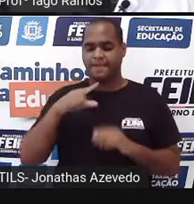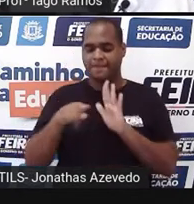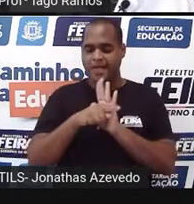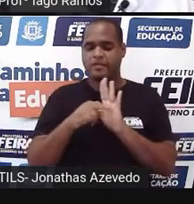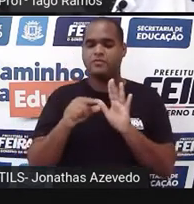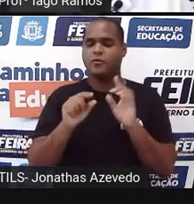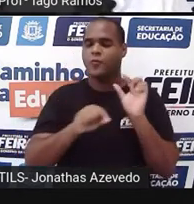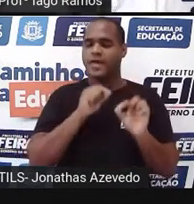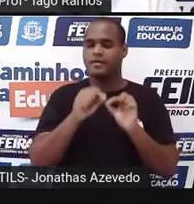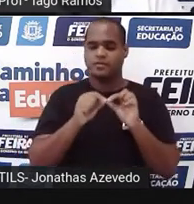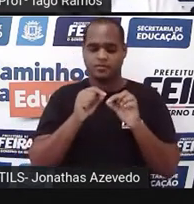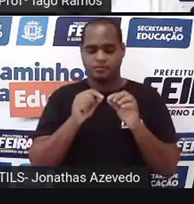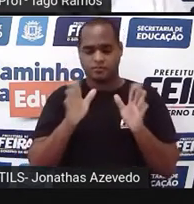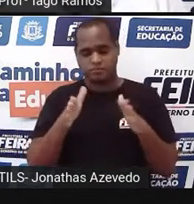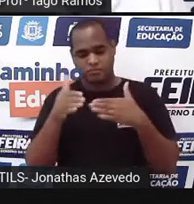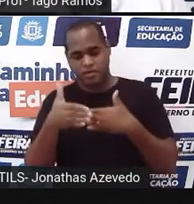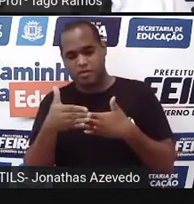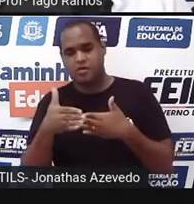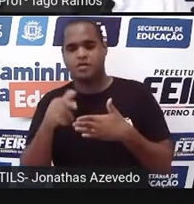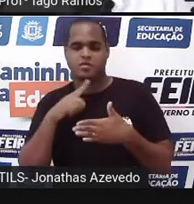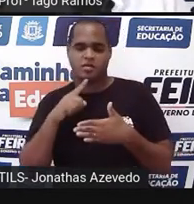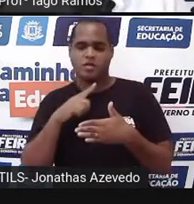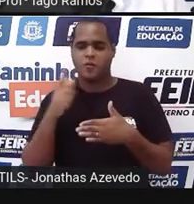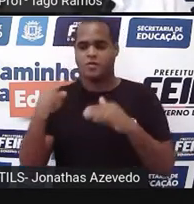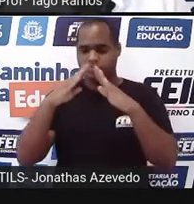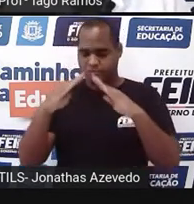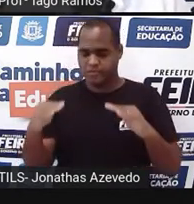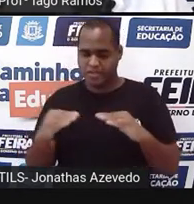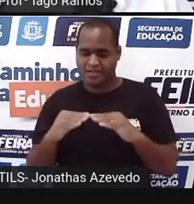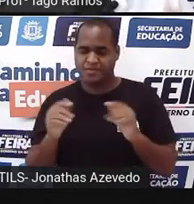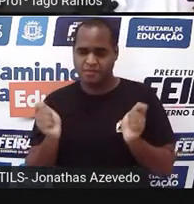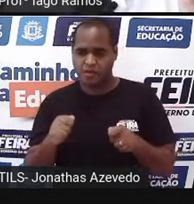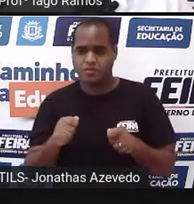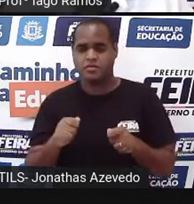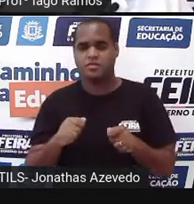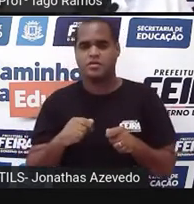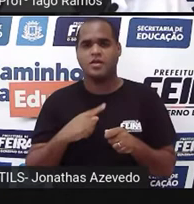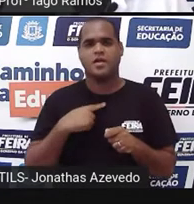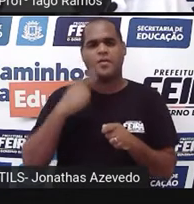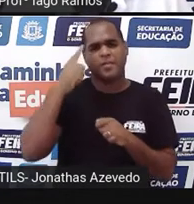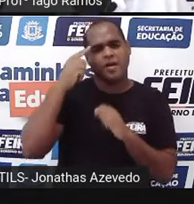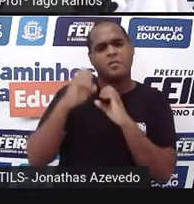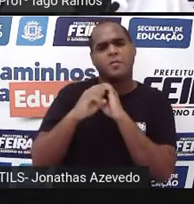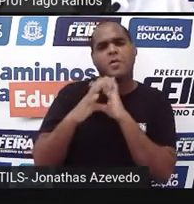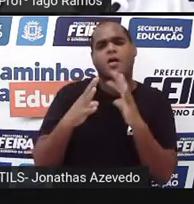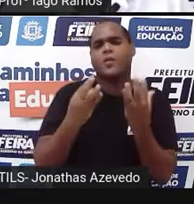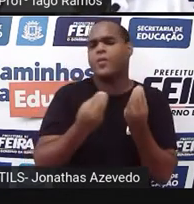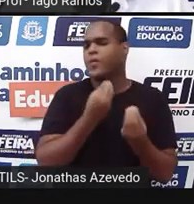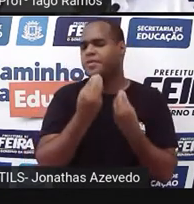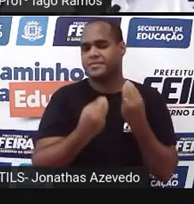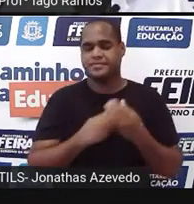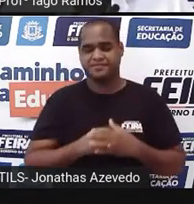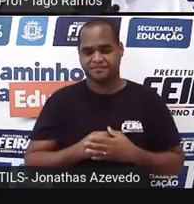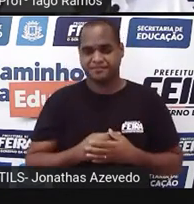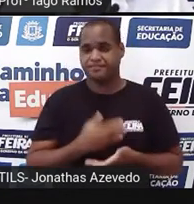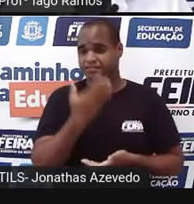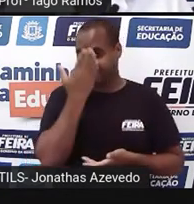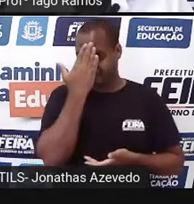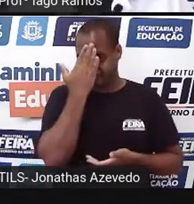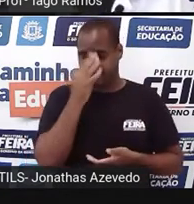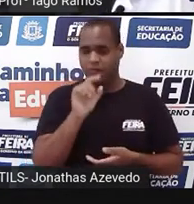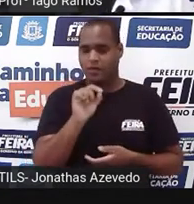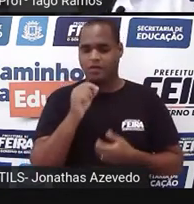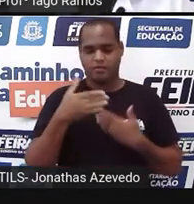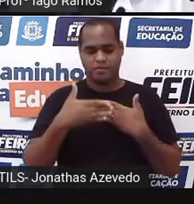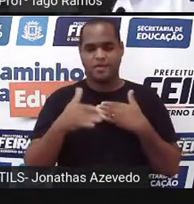que é para fazer cubo é uma prática para fazer pirâmide de base quadrada como é que eu descubro isso né eu sei o seguinte